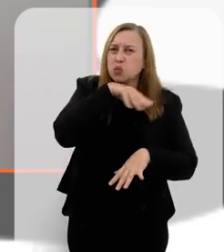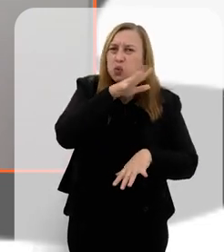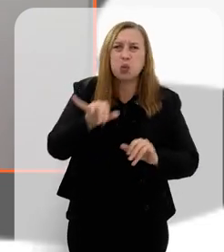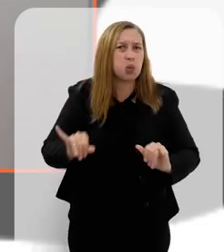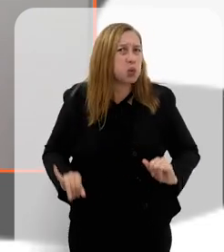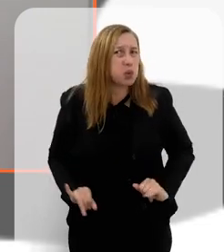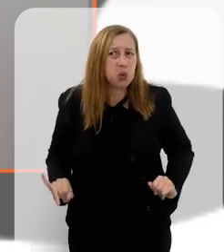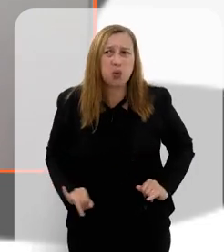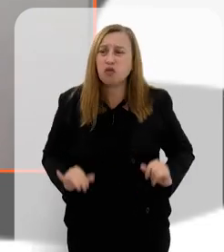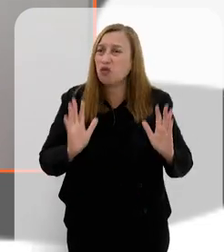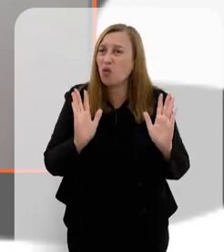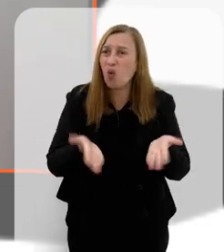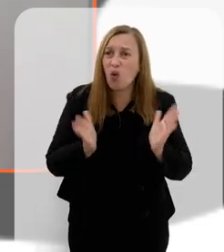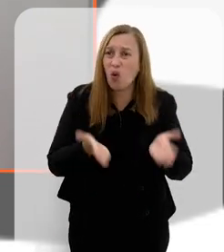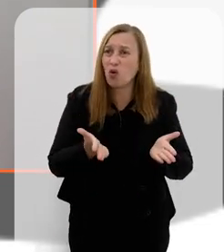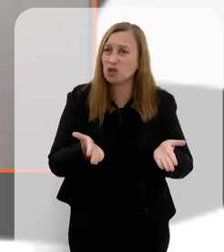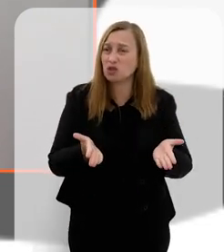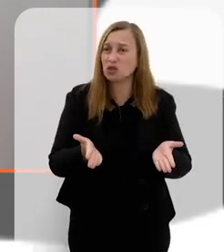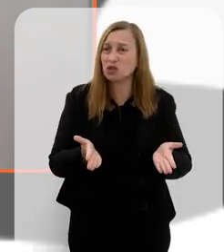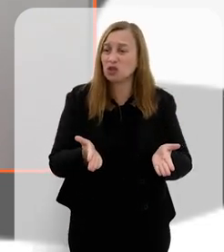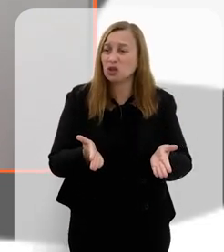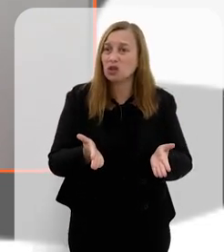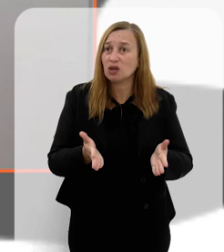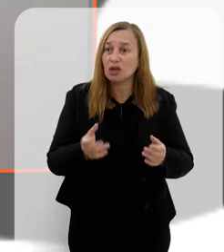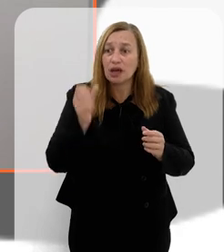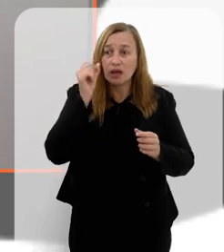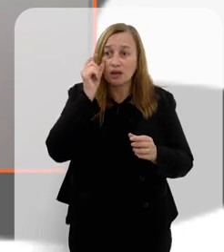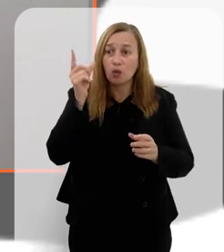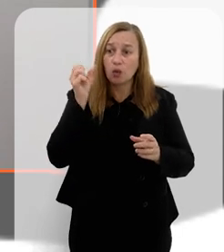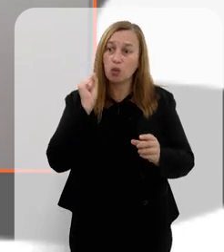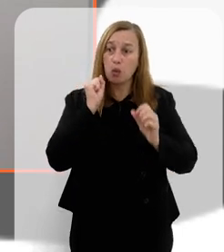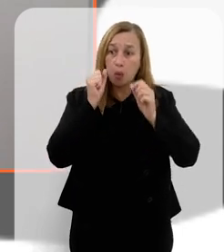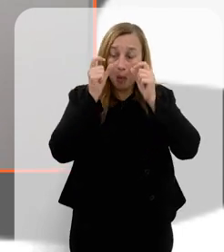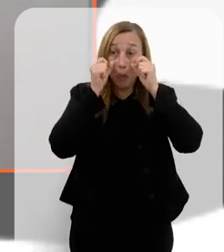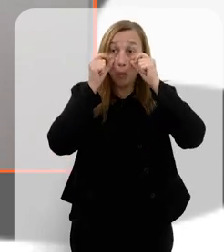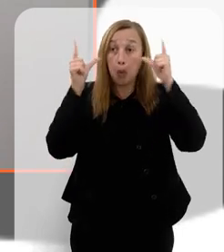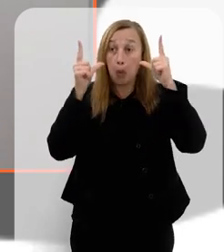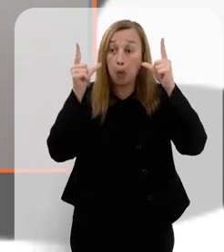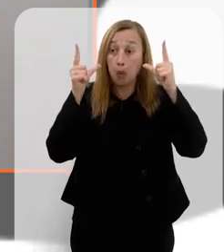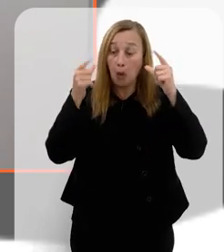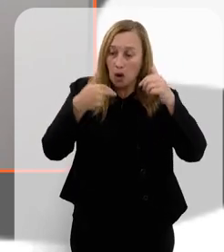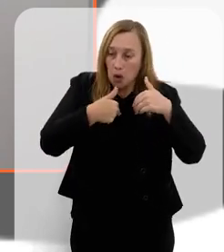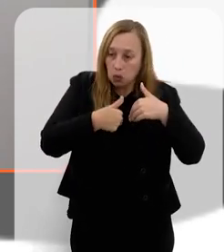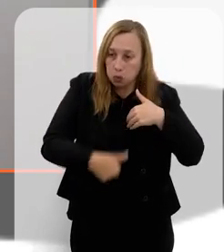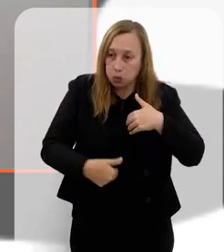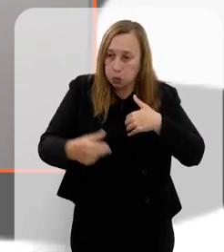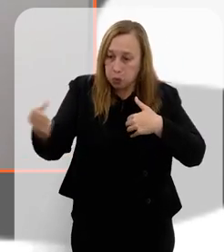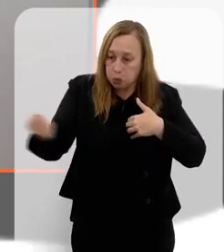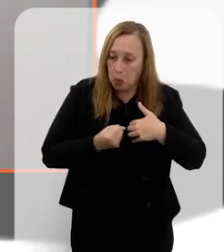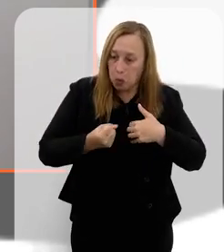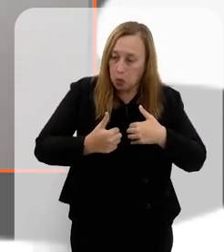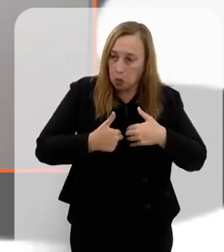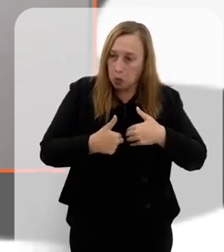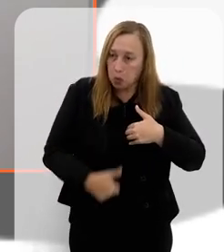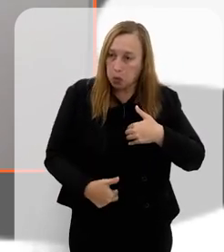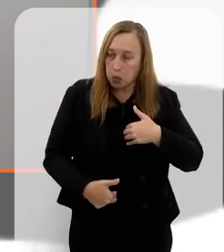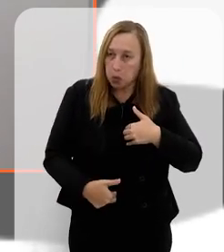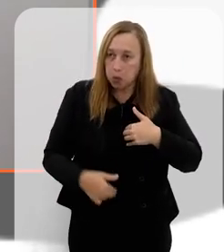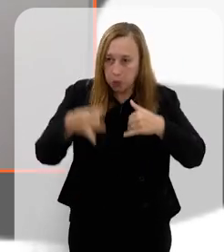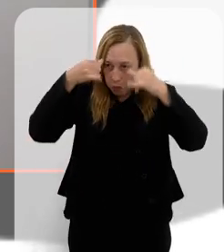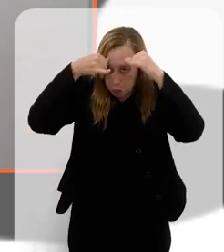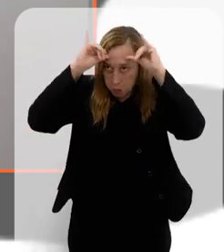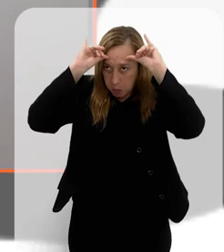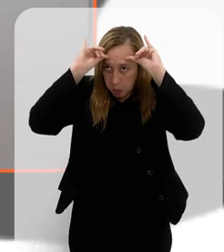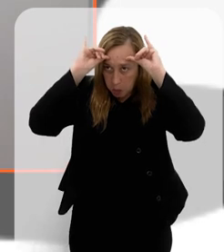Os animais, eles são abatidos, assim, acordados, abrem a barriga do boi pendurado.